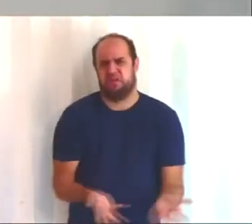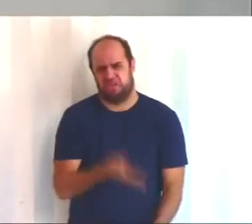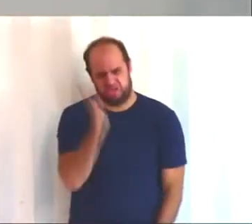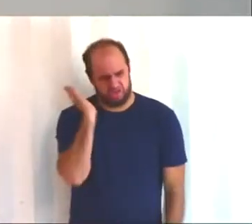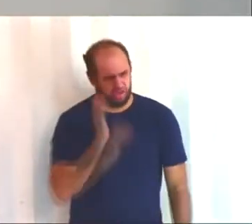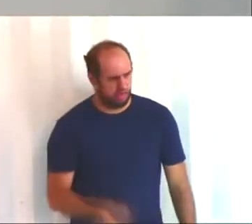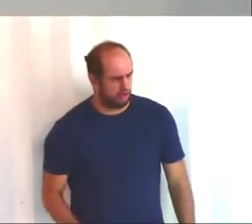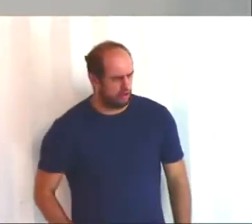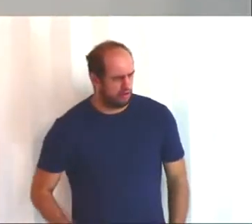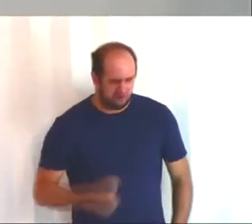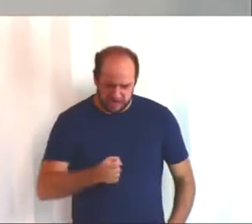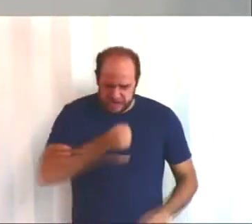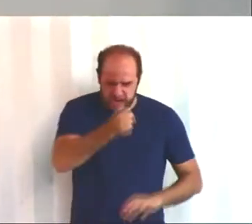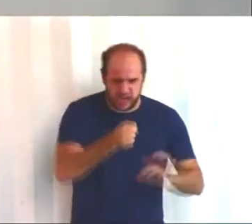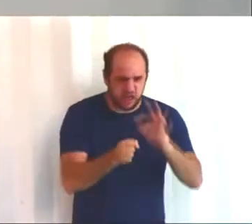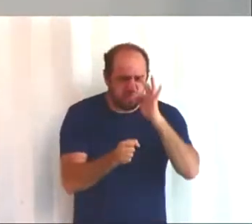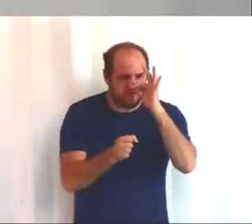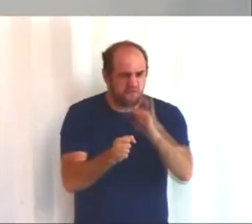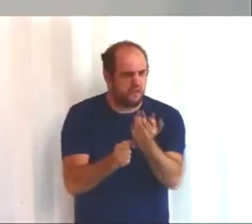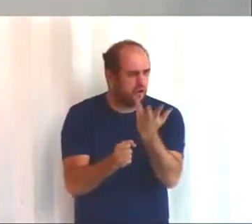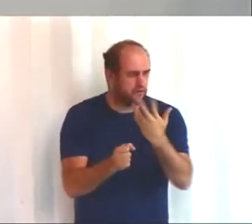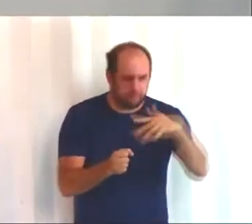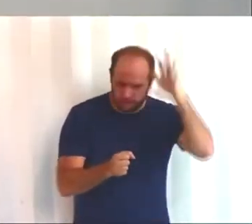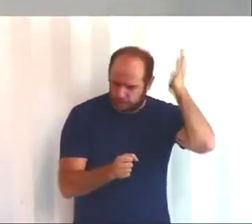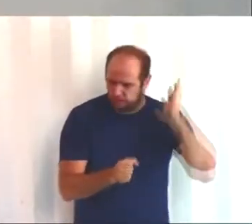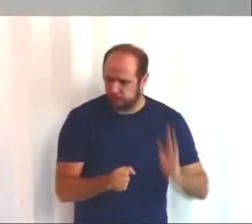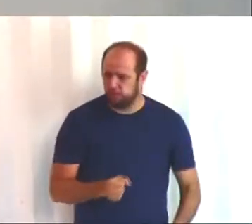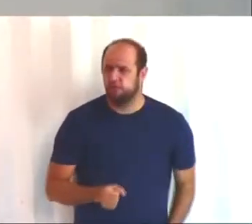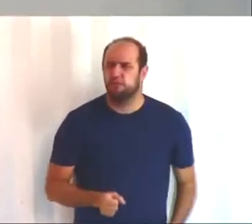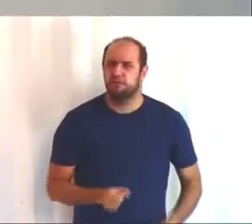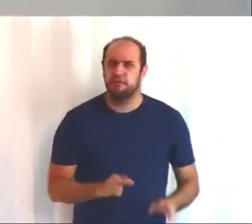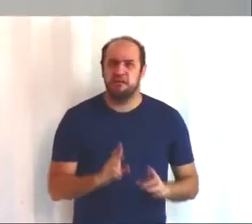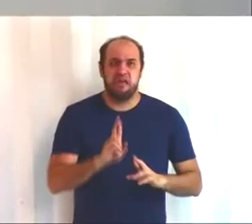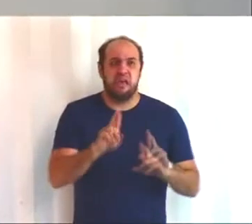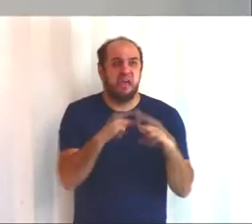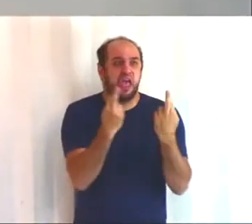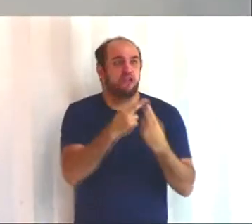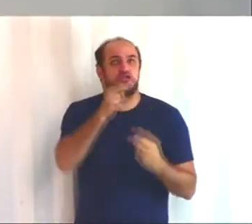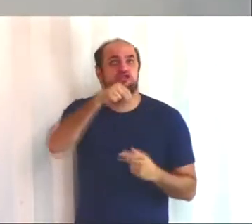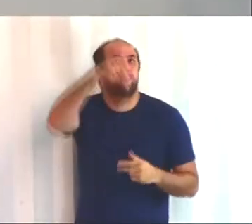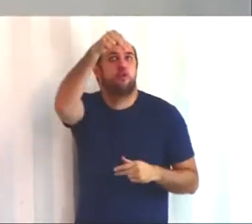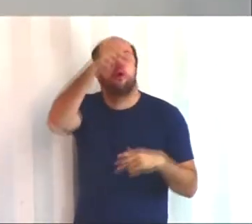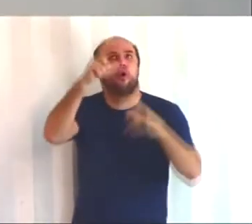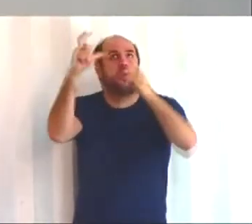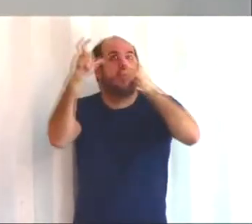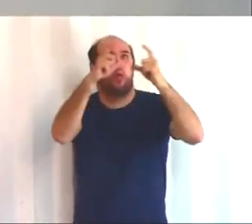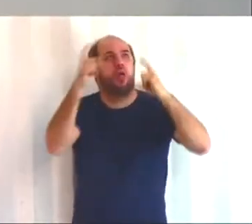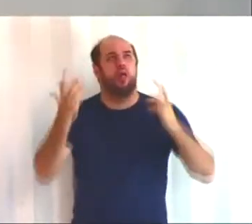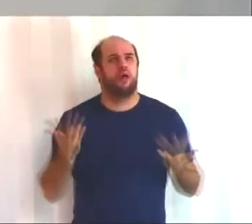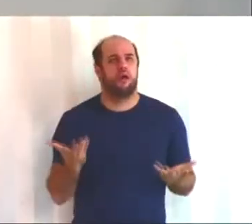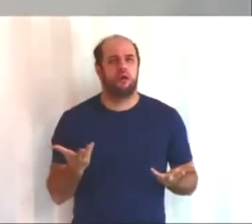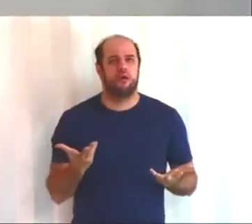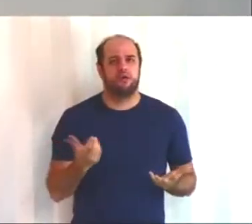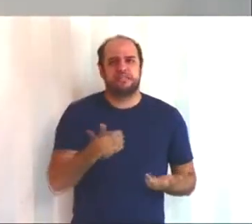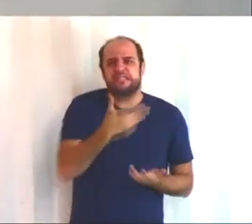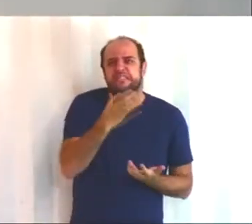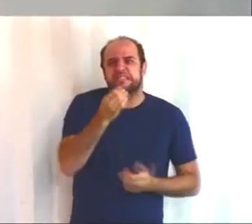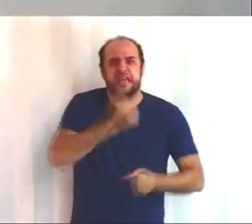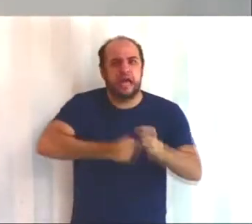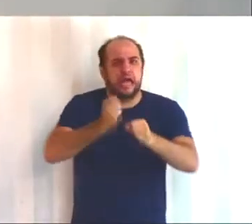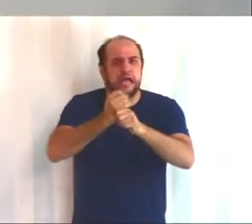vara de amendoeira que nada. Imagine. Que reino do norte vem para cá, reinos do norte vem para cá. Há 100 anos, porque